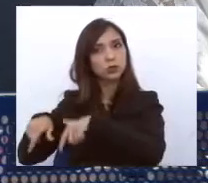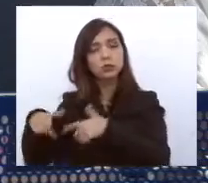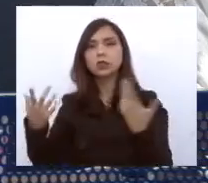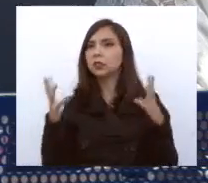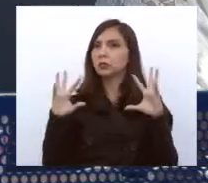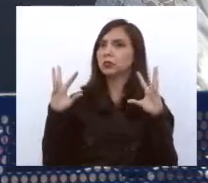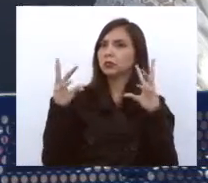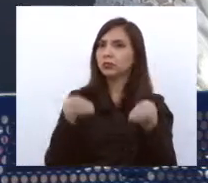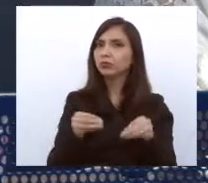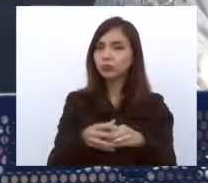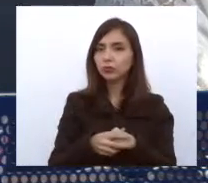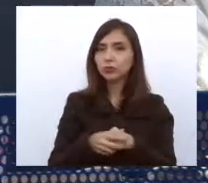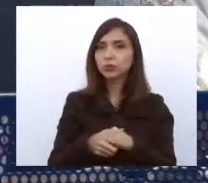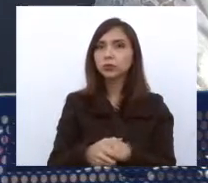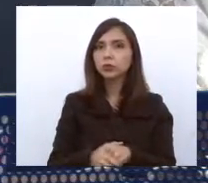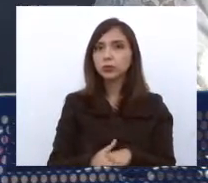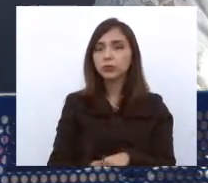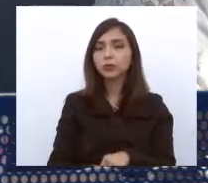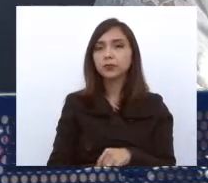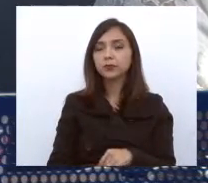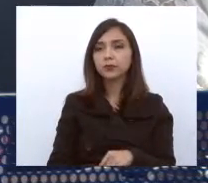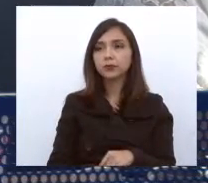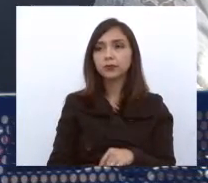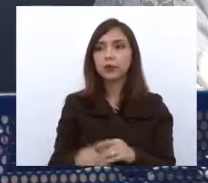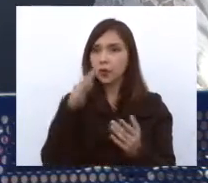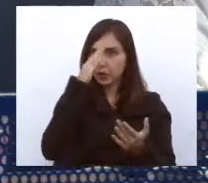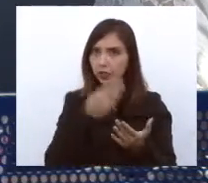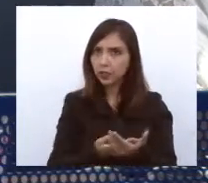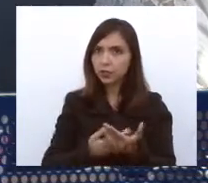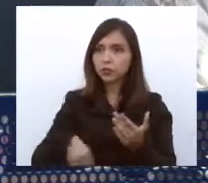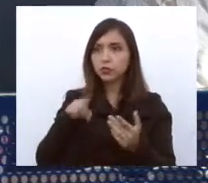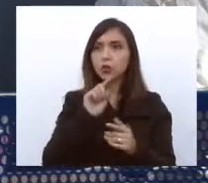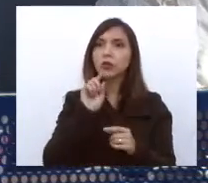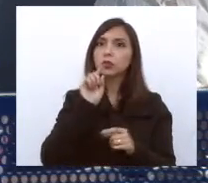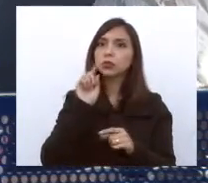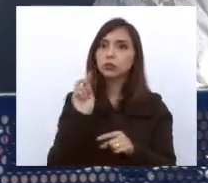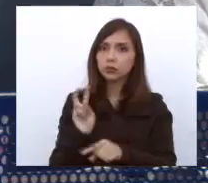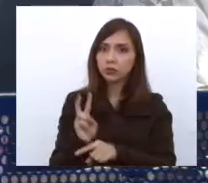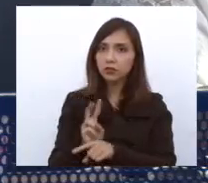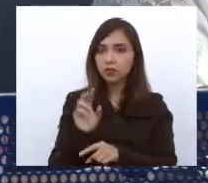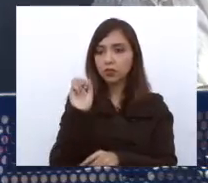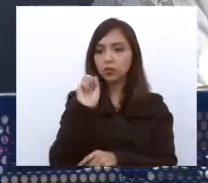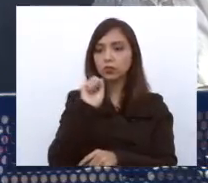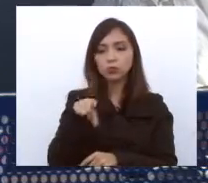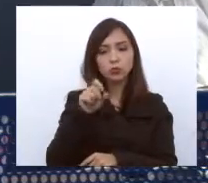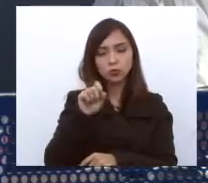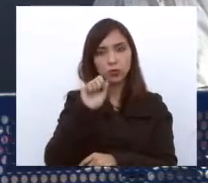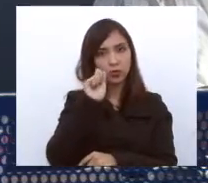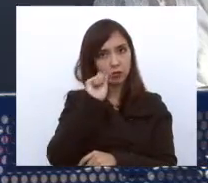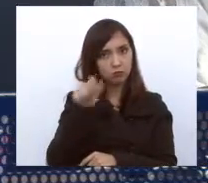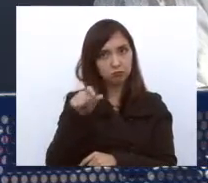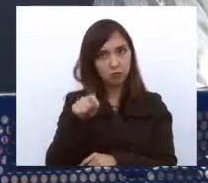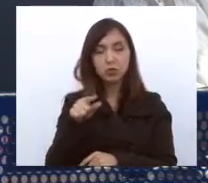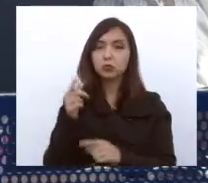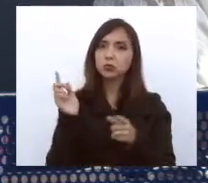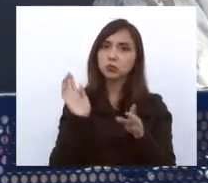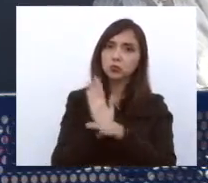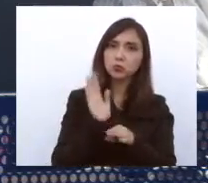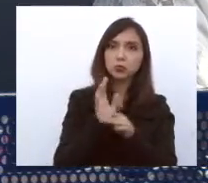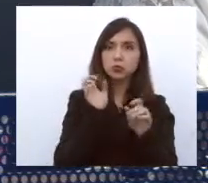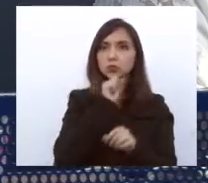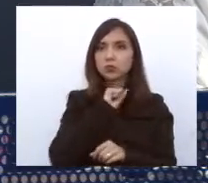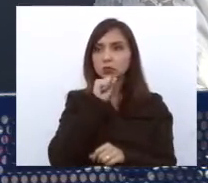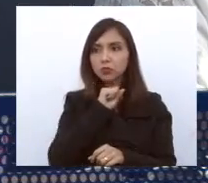existir. Então, a gente vinha aqui defender a Zona Azul, melhor para a pessoa com deficiência, melhor para o idoso,